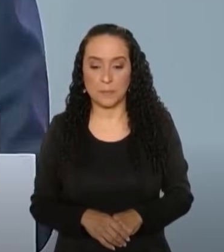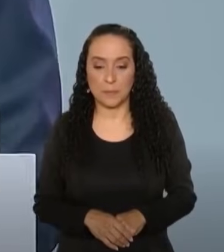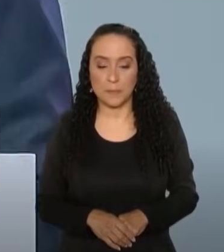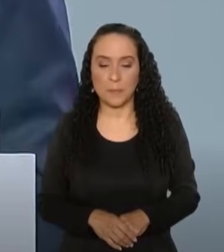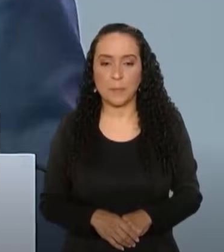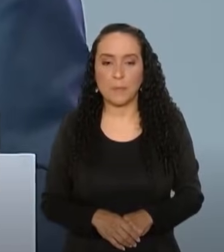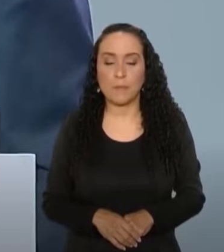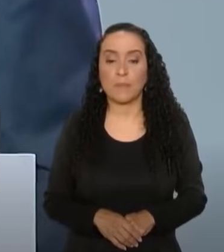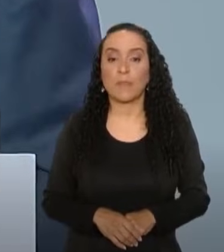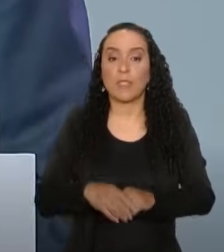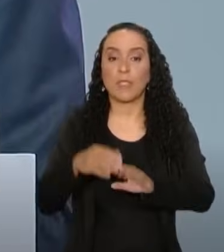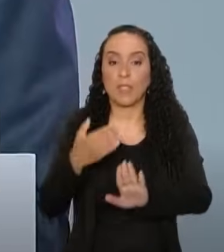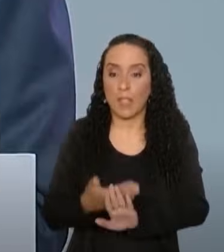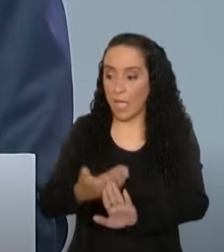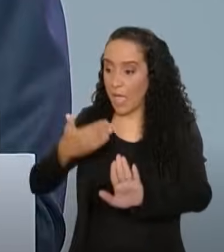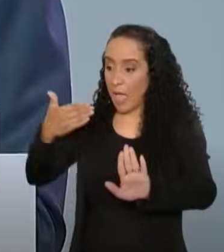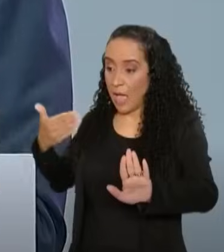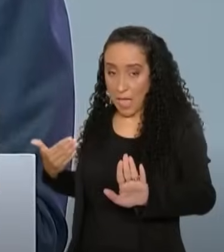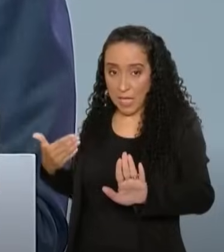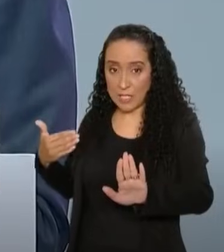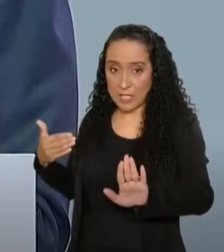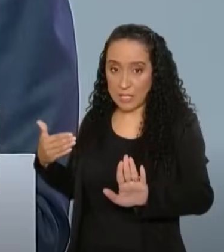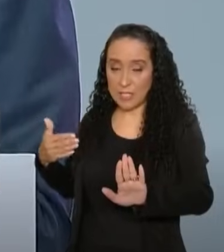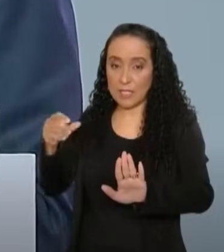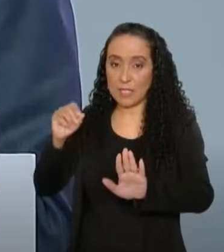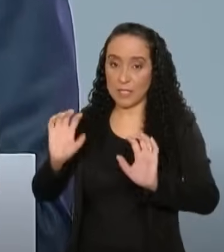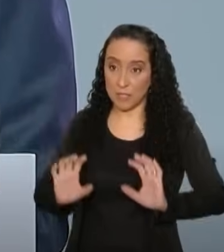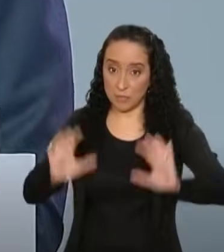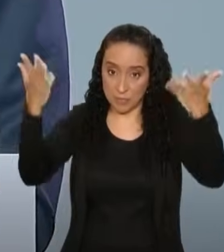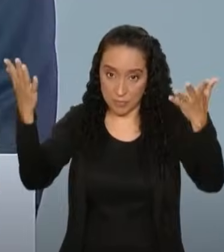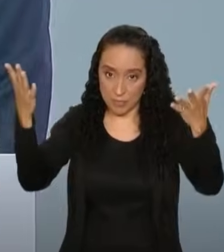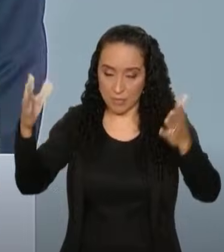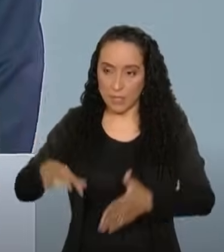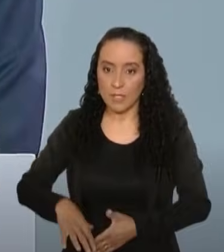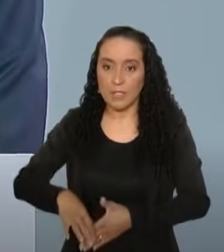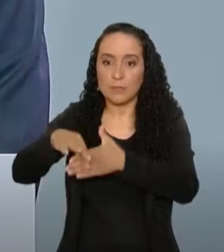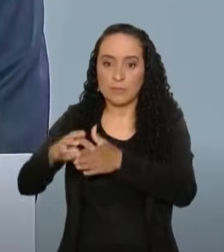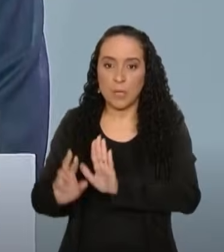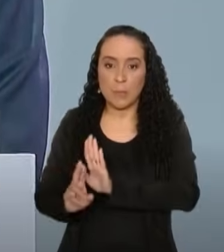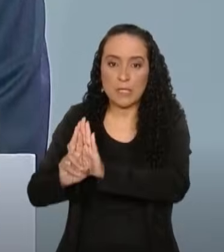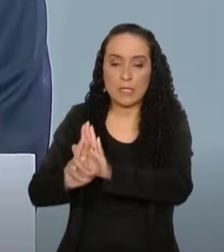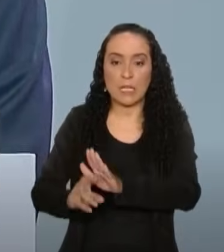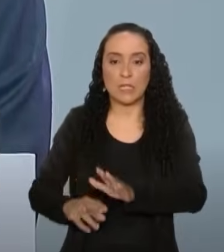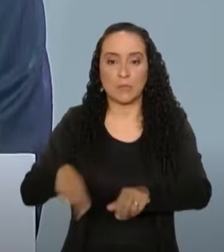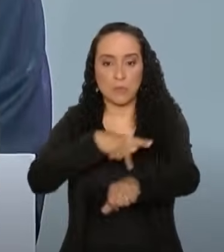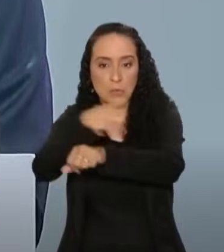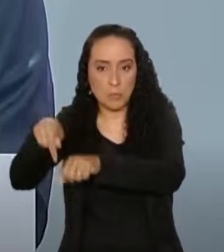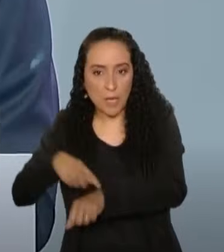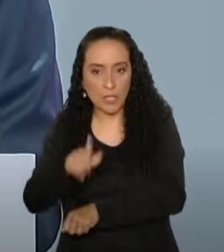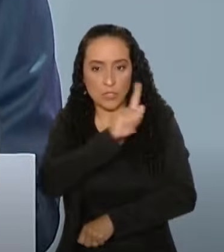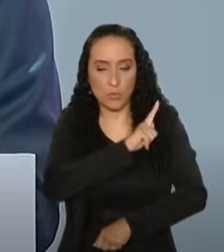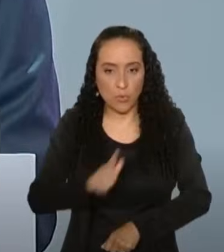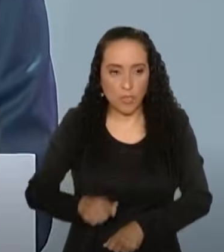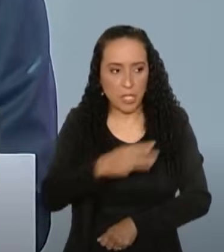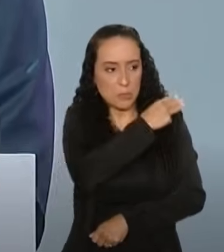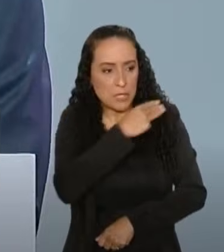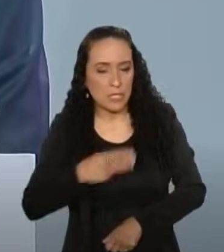Nos dias que antecederam essa conferência, chefes de Estado e de governo, ministros de